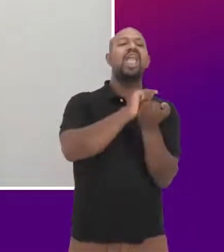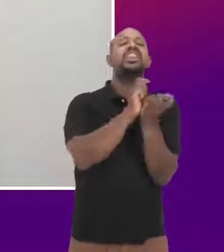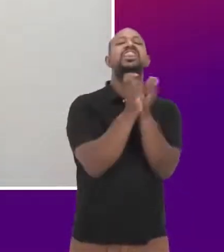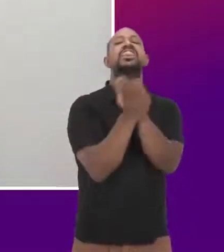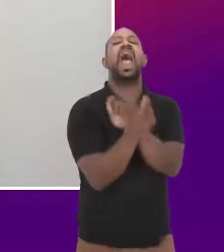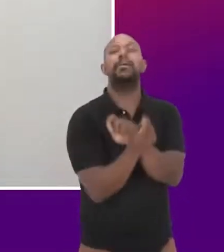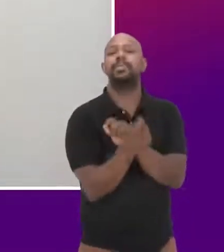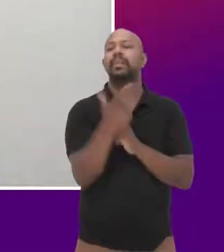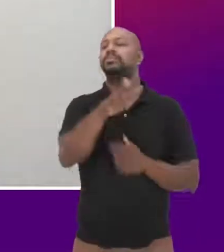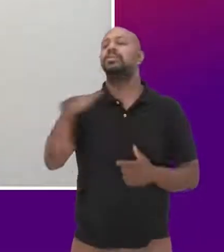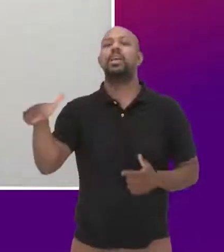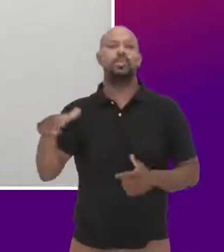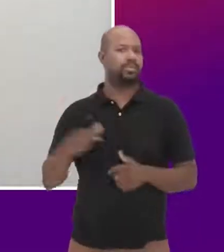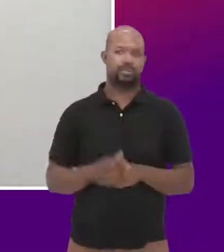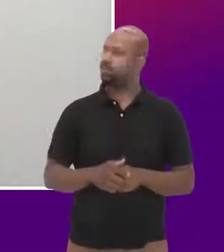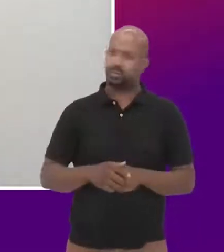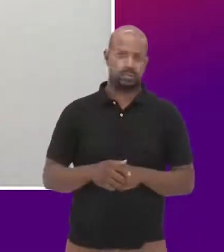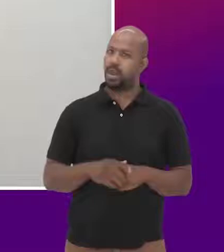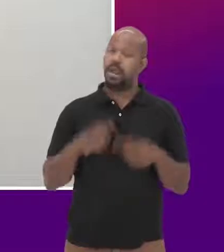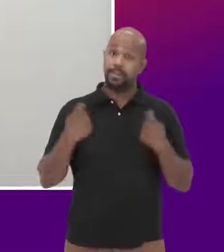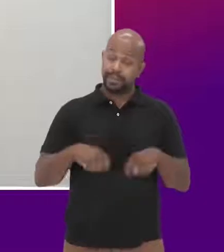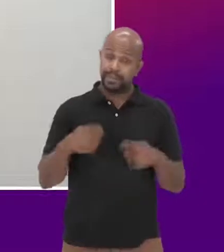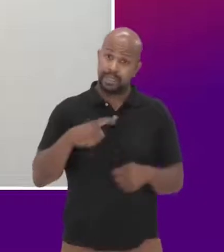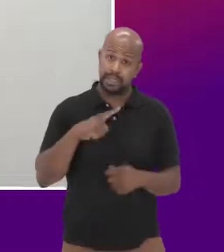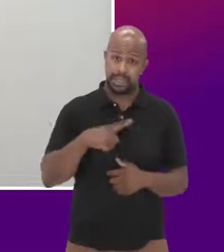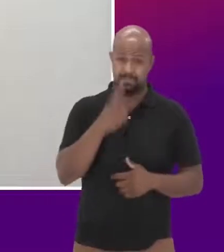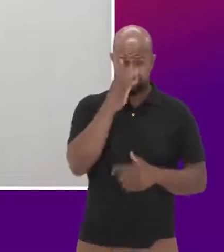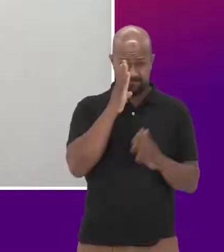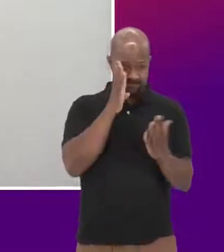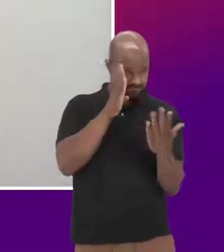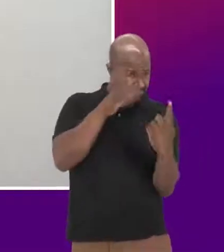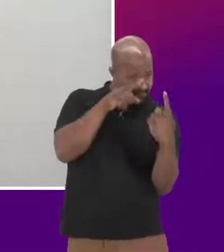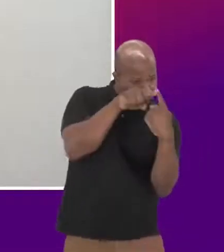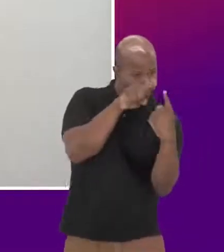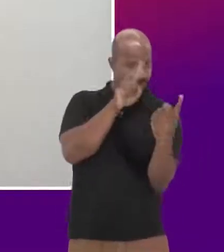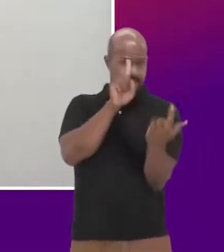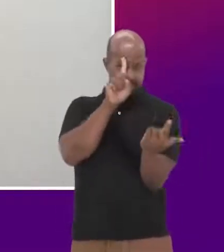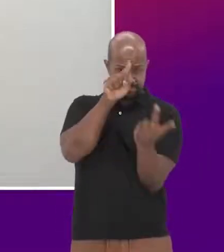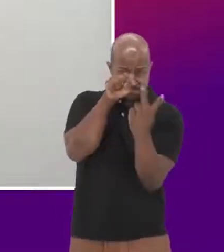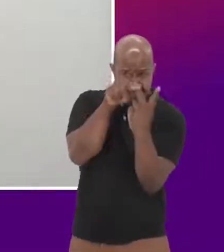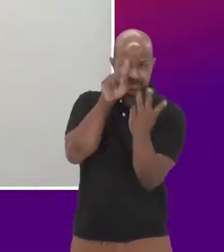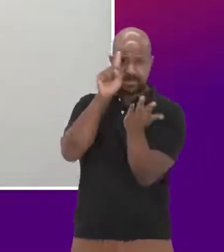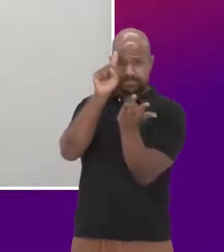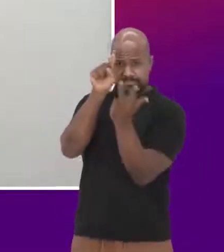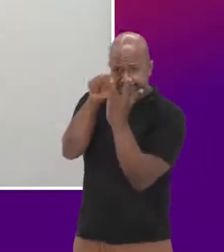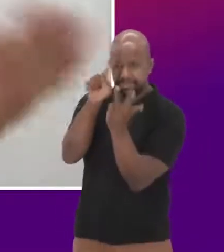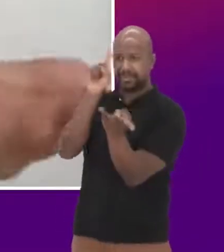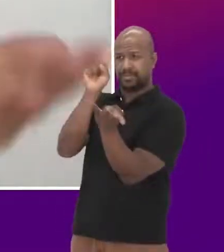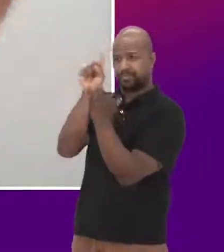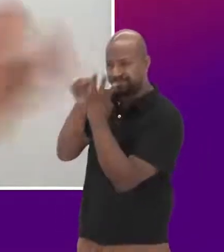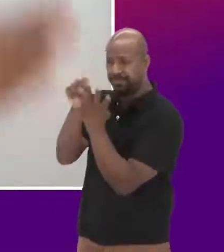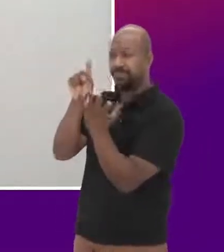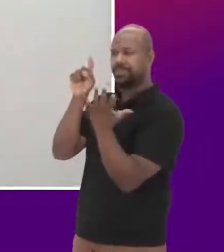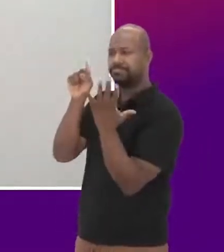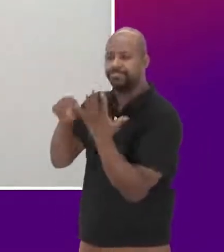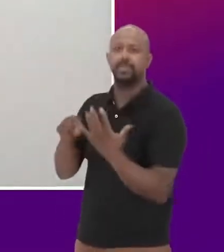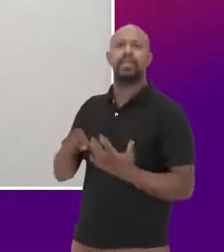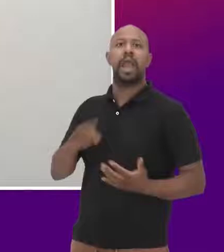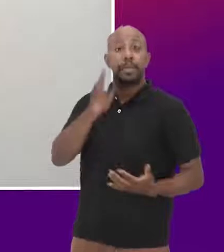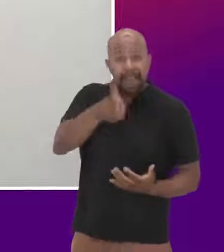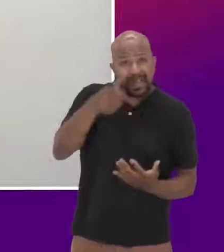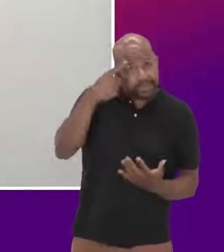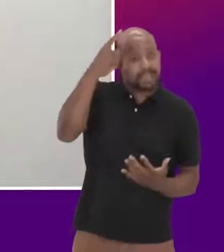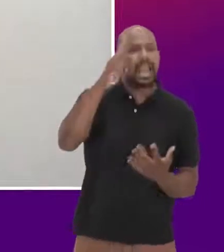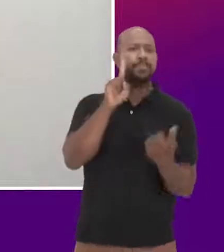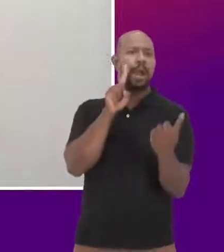nas outras. Não, ele tem que ganhar a característica de cada mídia, mesmo sendo a mesma